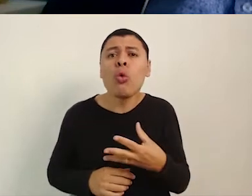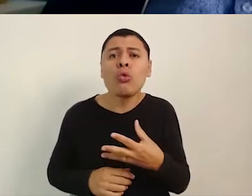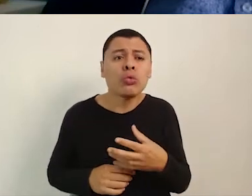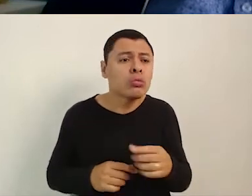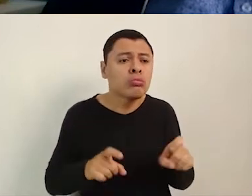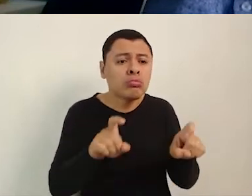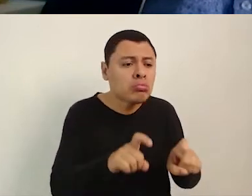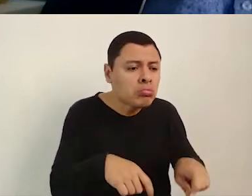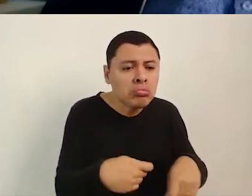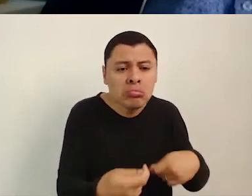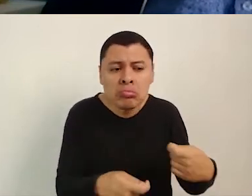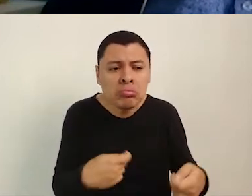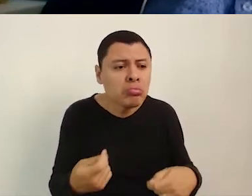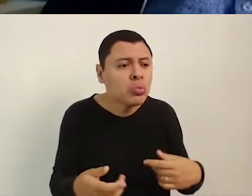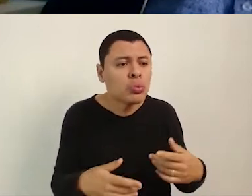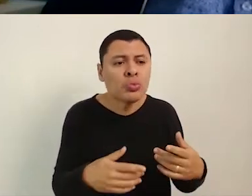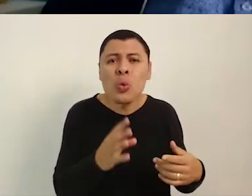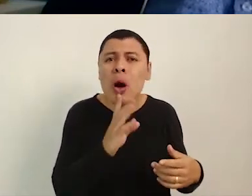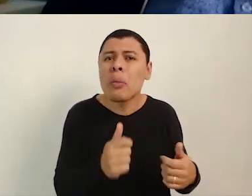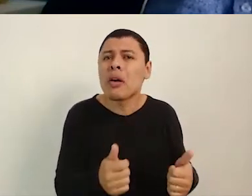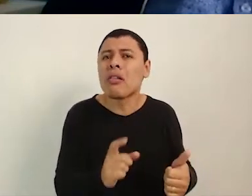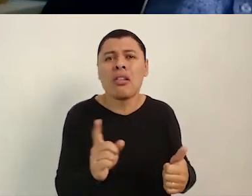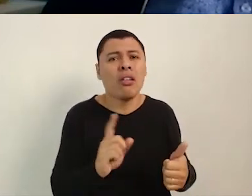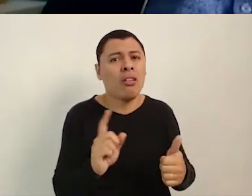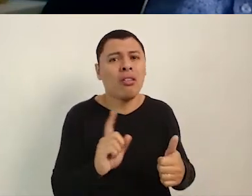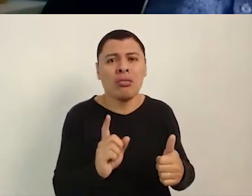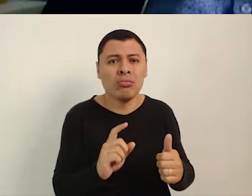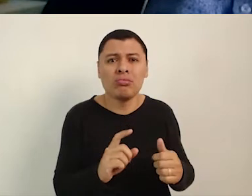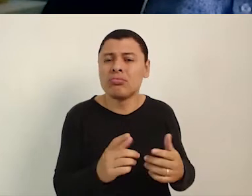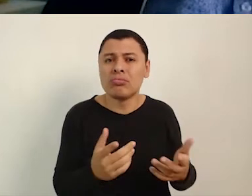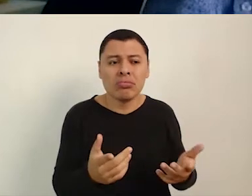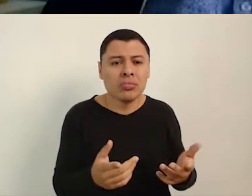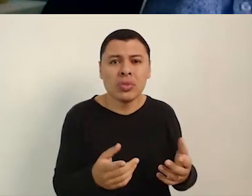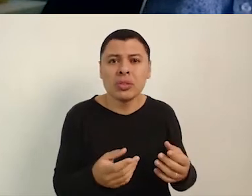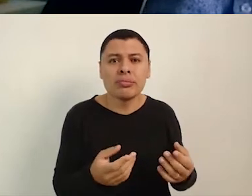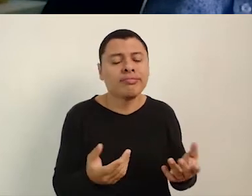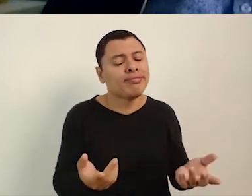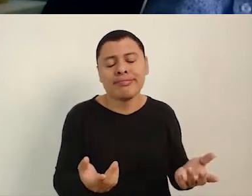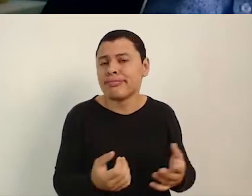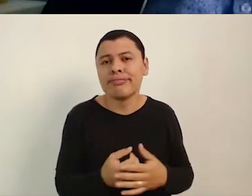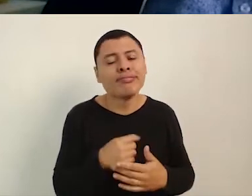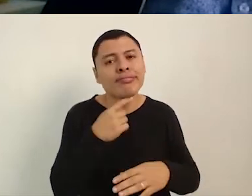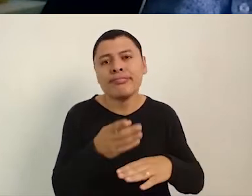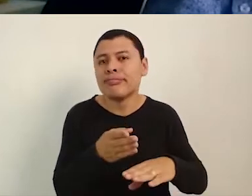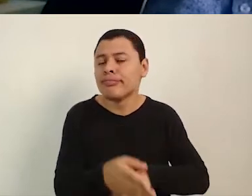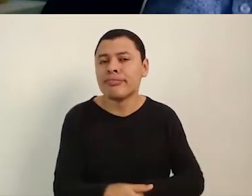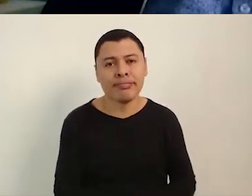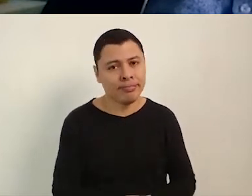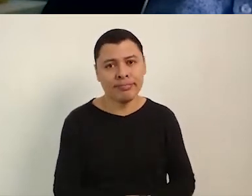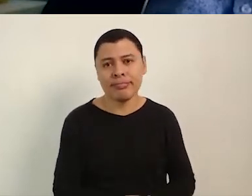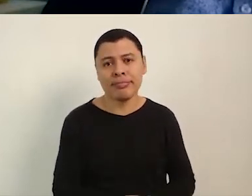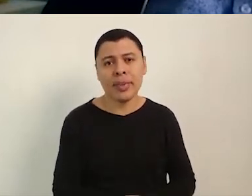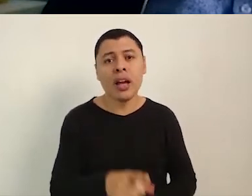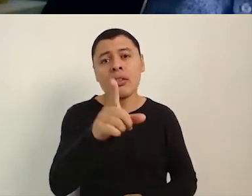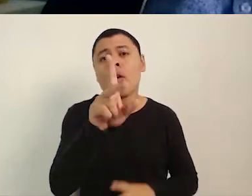informática, uma pessoa que não tem tanto domínio da tecnologia assistiva que ele está utilizando, ele não vai conseguir. E aí você vai estar